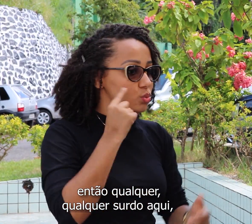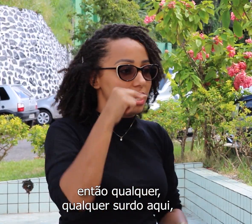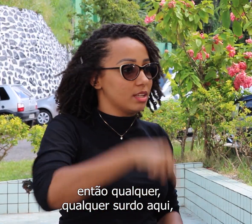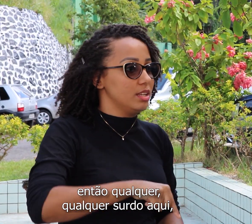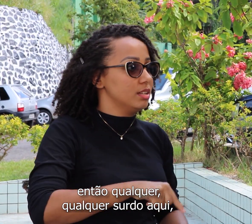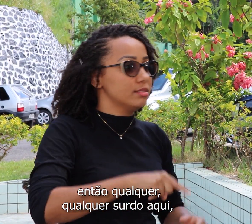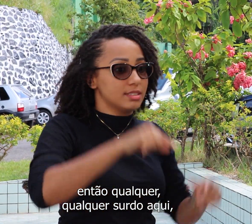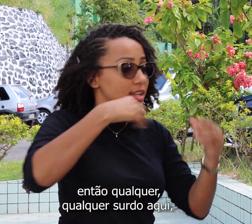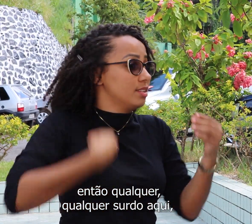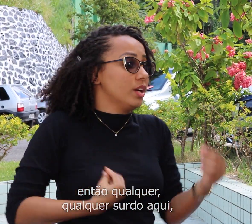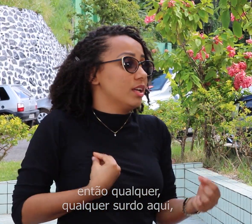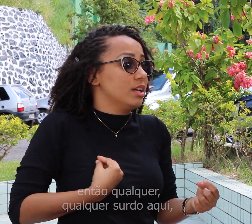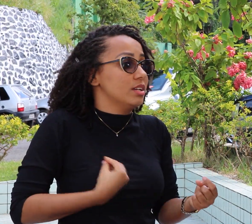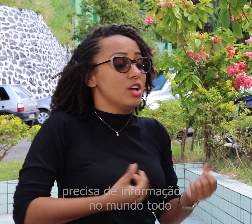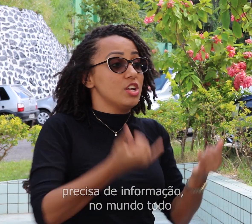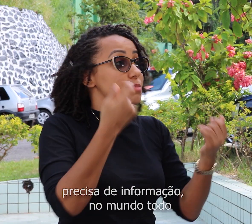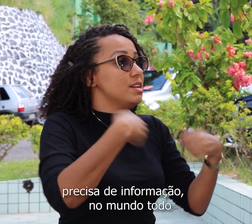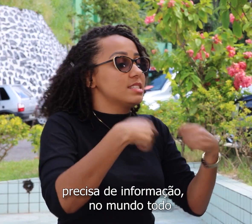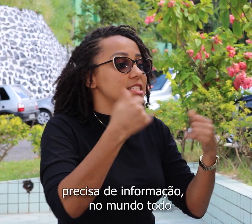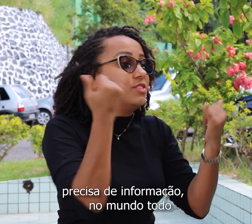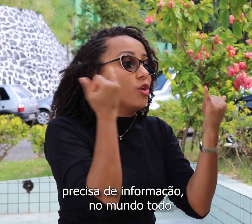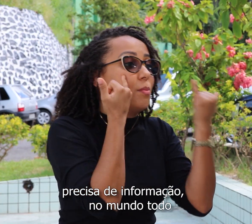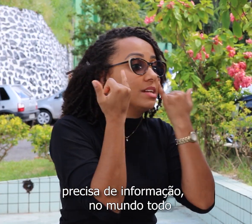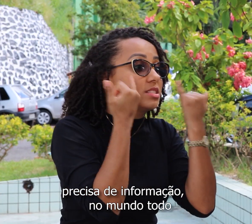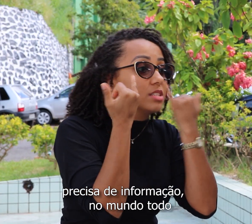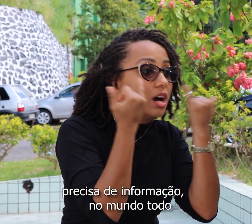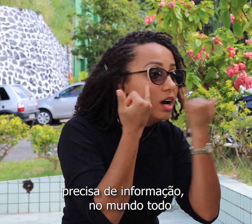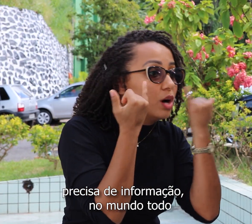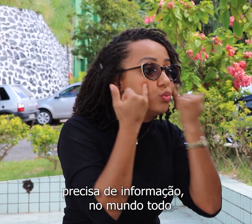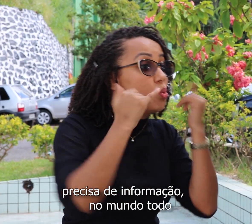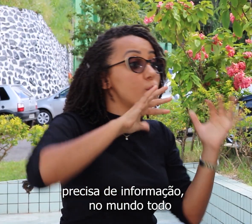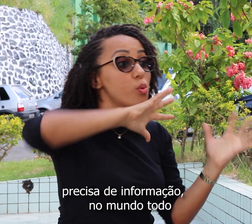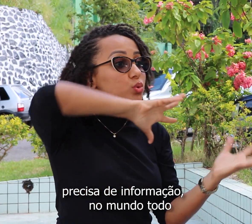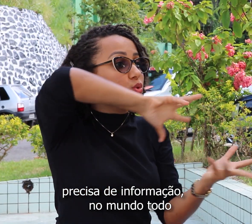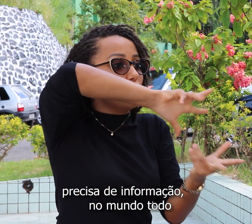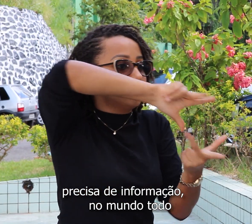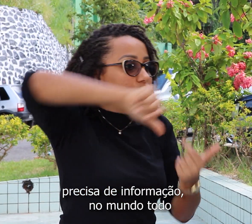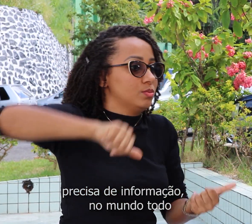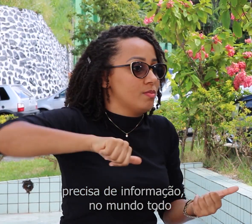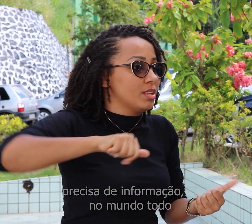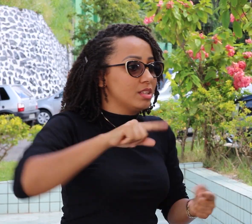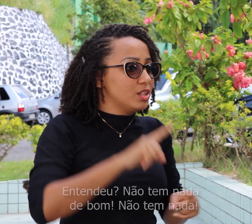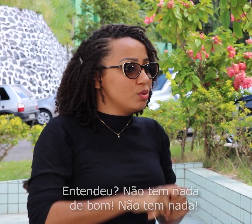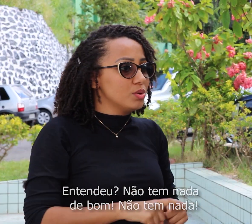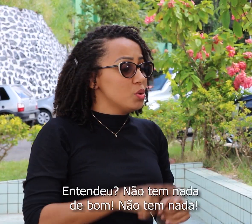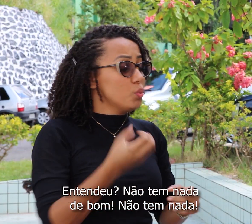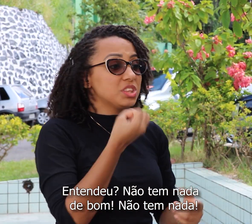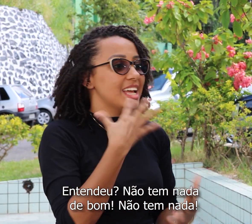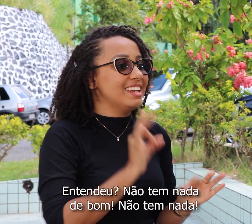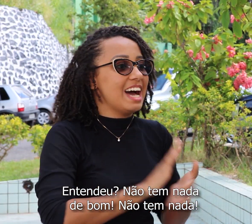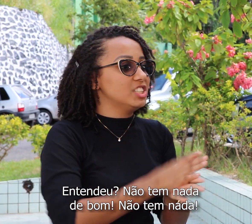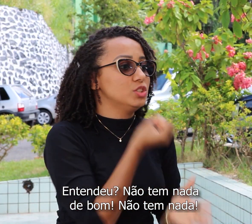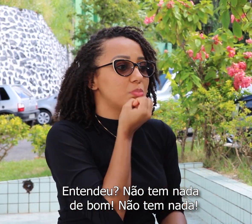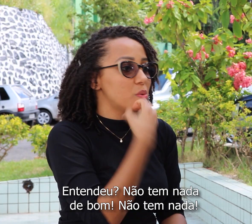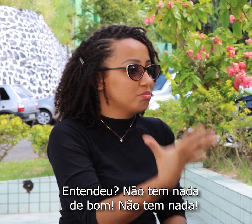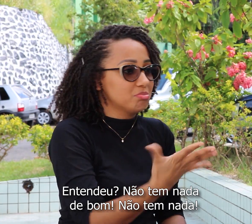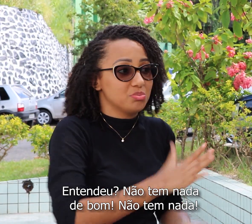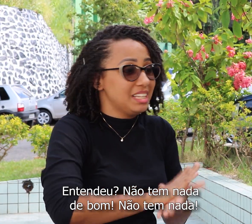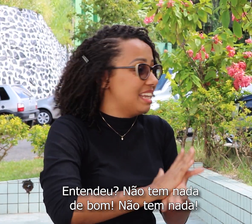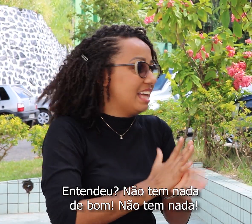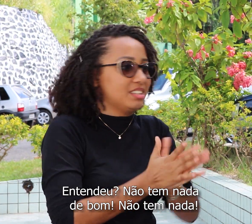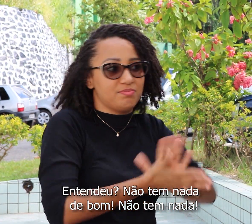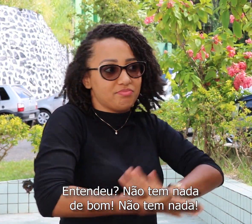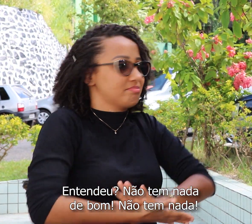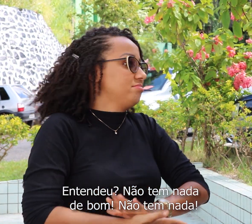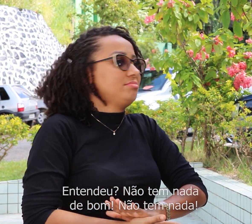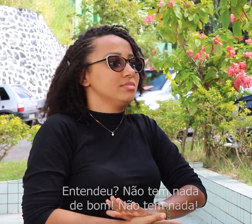qualquer tudo aqui, precisa de informação, o mundo todo, então não tem nada de bom, não